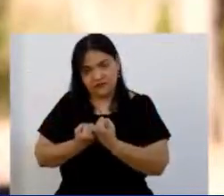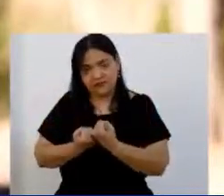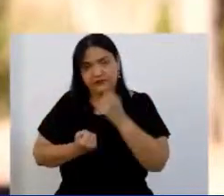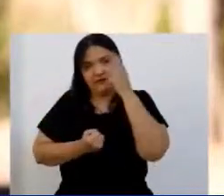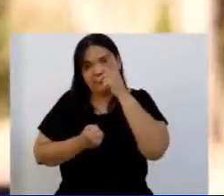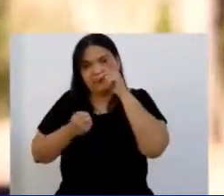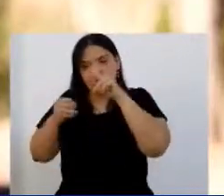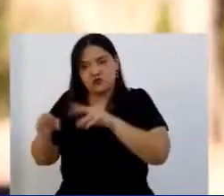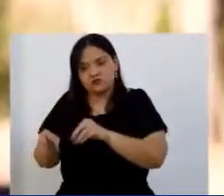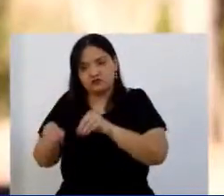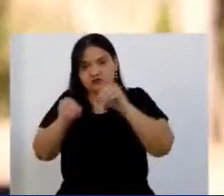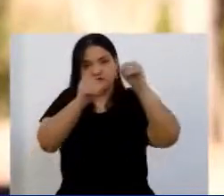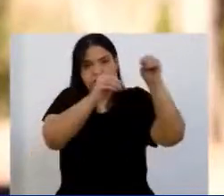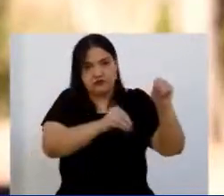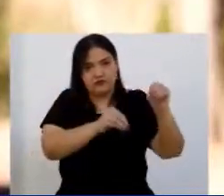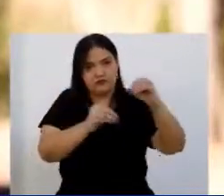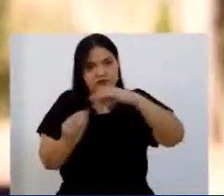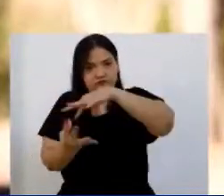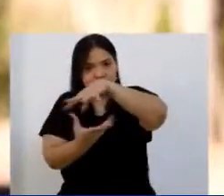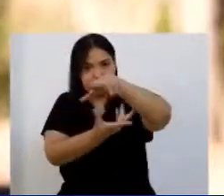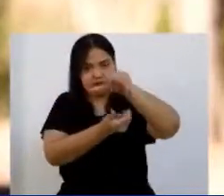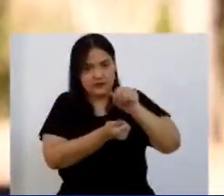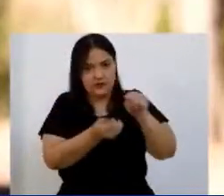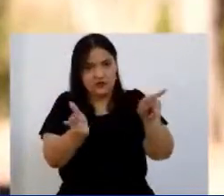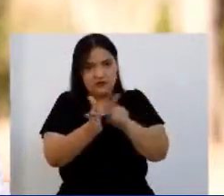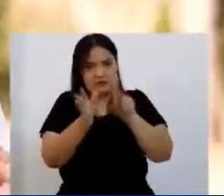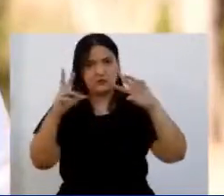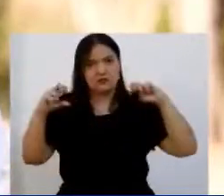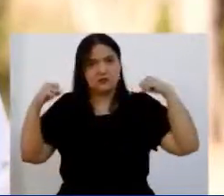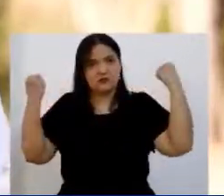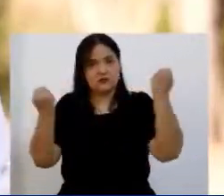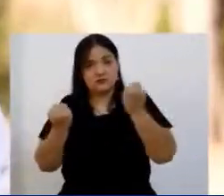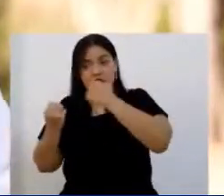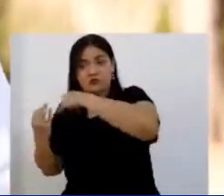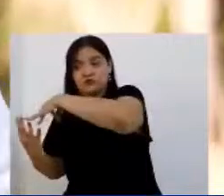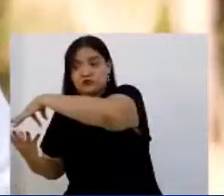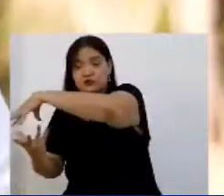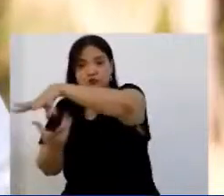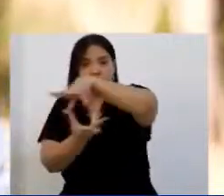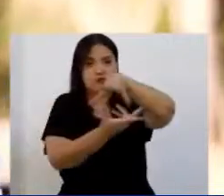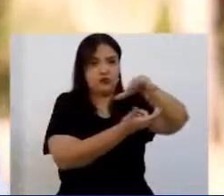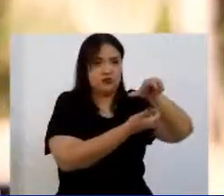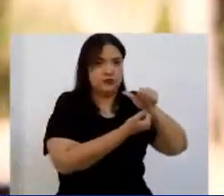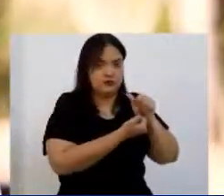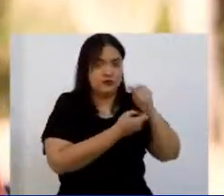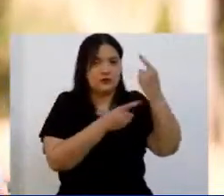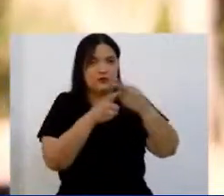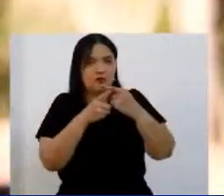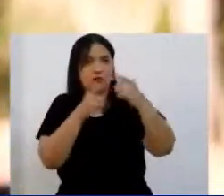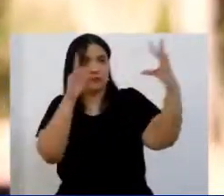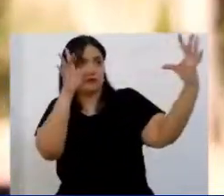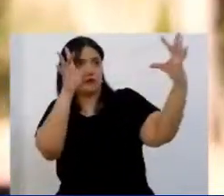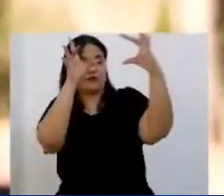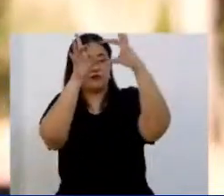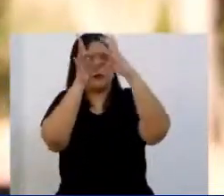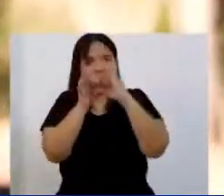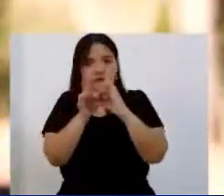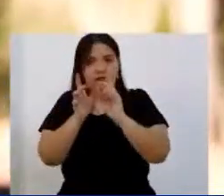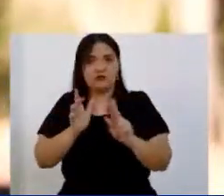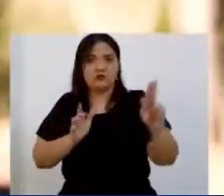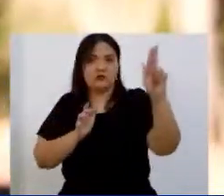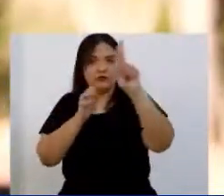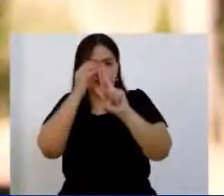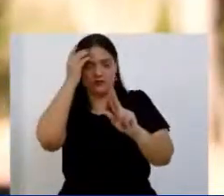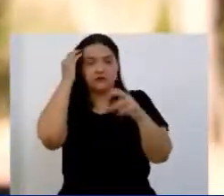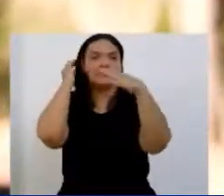simpósio que foi sobre migrações internacionais, e o próprio simpósio, ele foi um simpósio internacional, porque